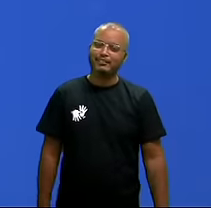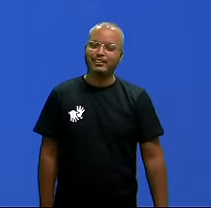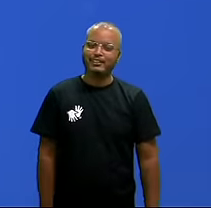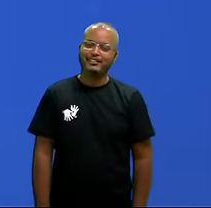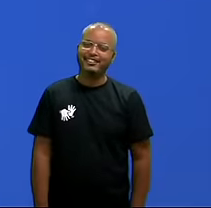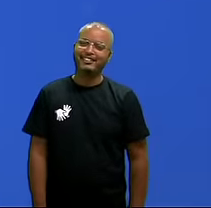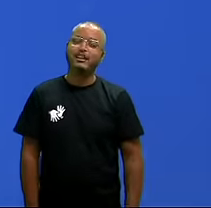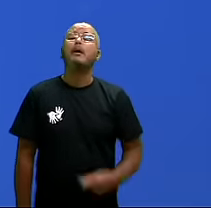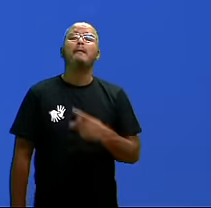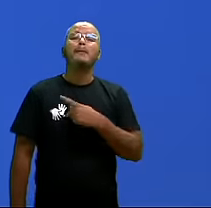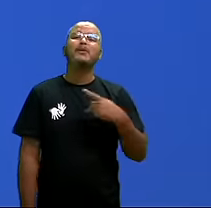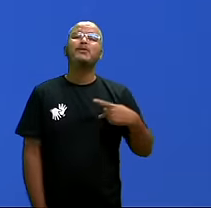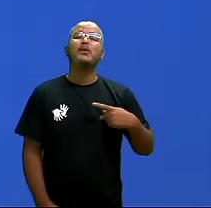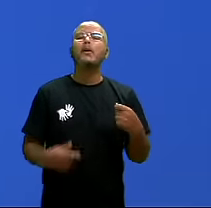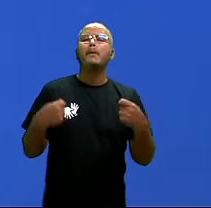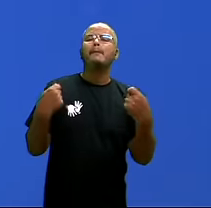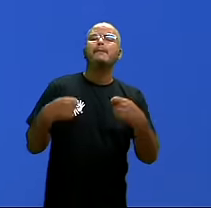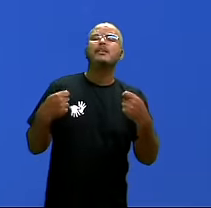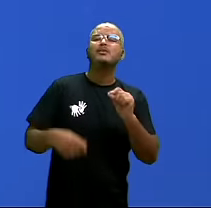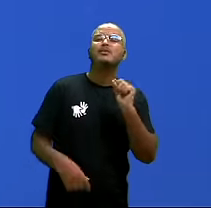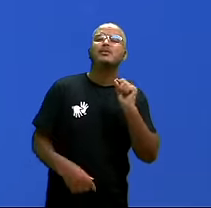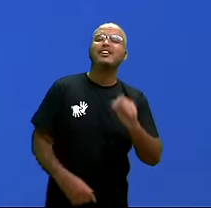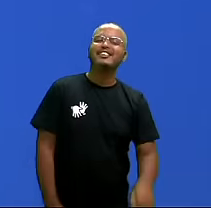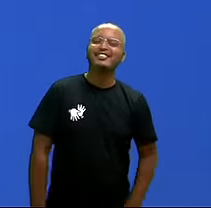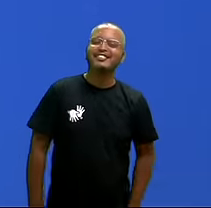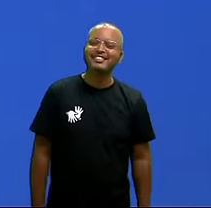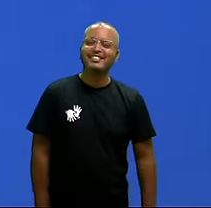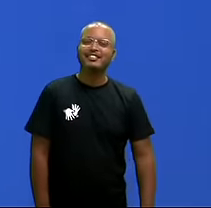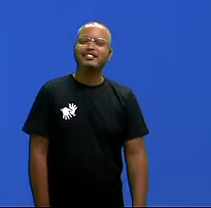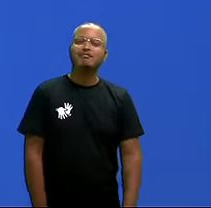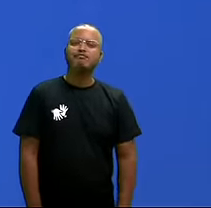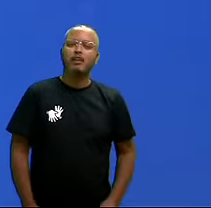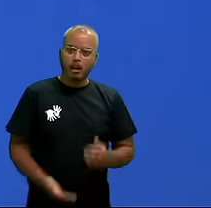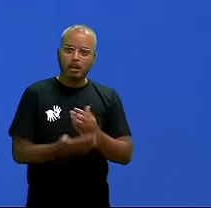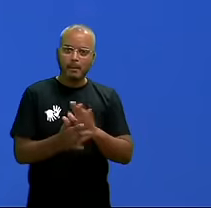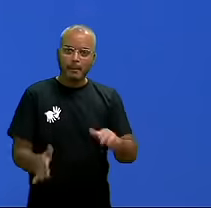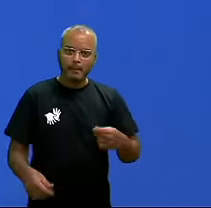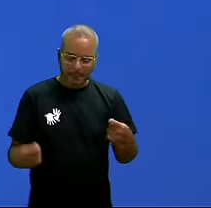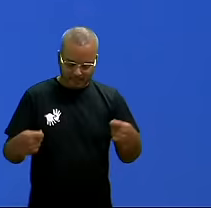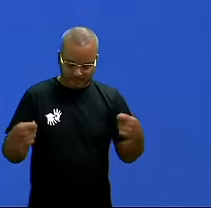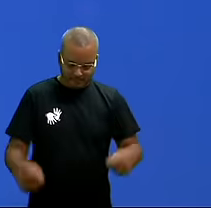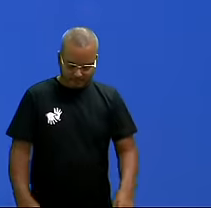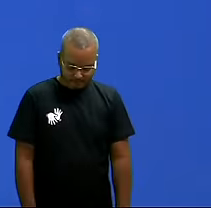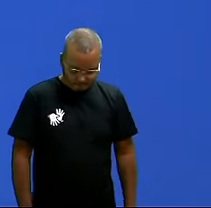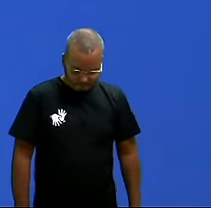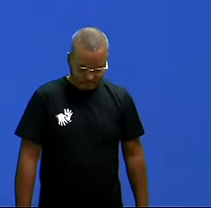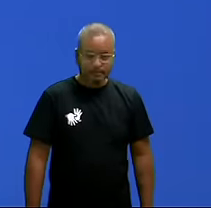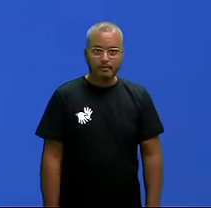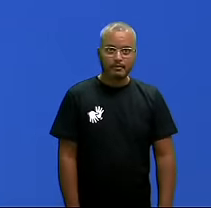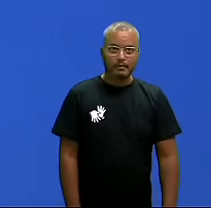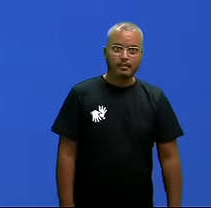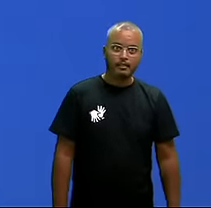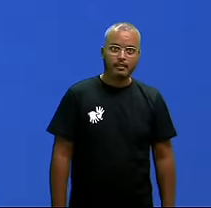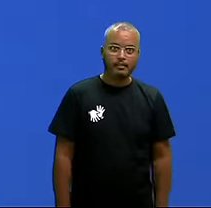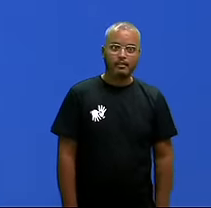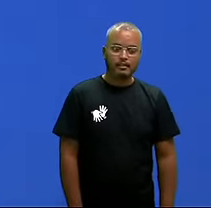e o que é que eu preciso para encerrar? Encerrar mesmo, agora eu vou encerrar em geral. Agora eu preciso. É verdade, é